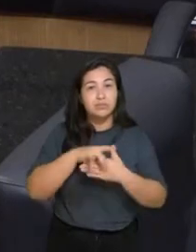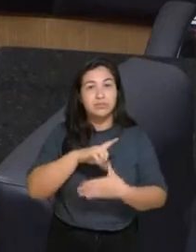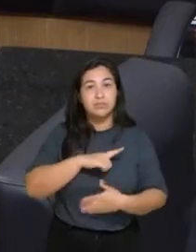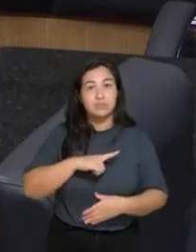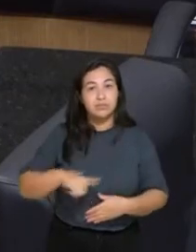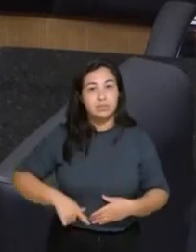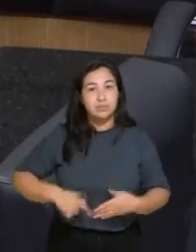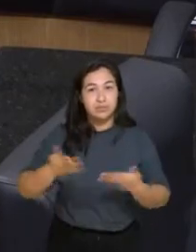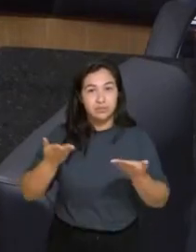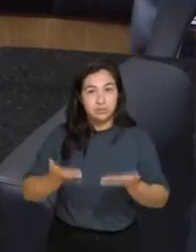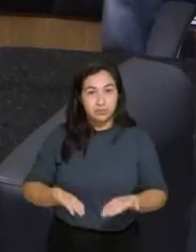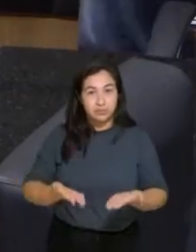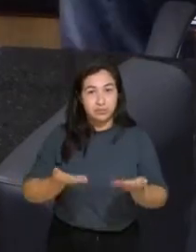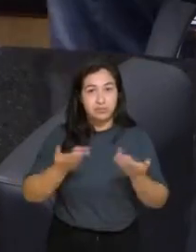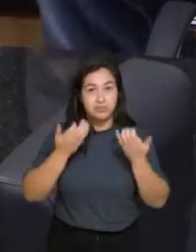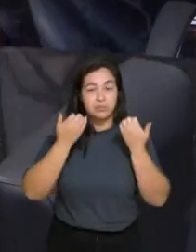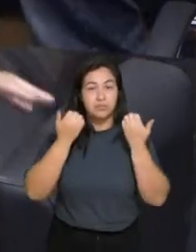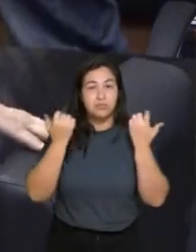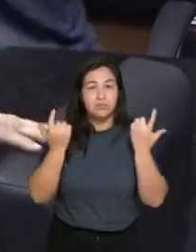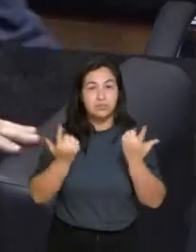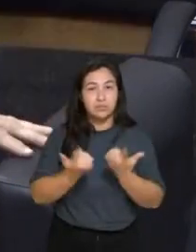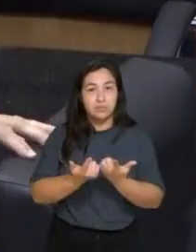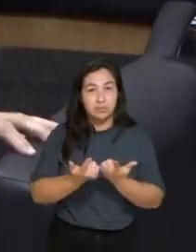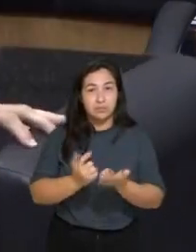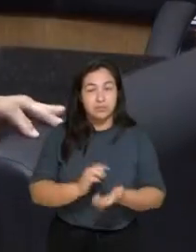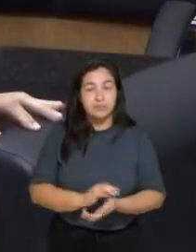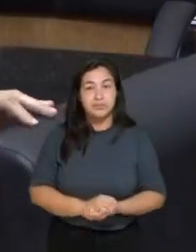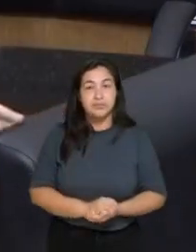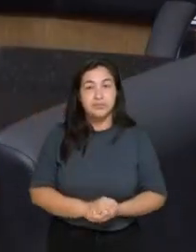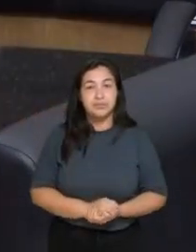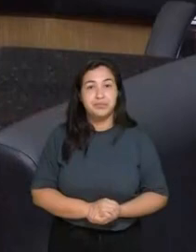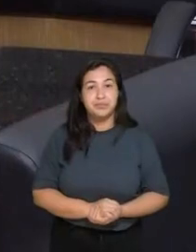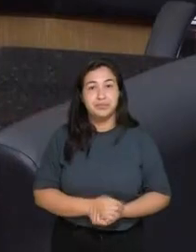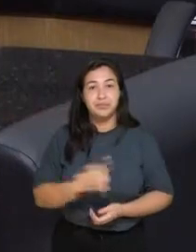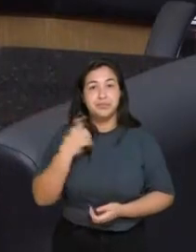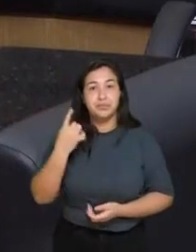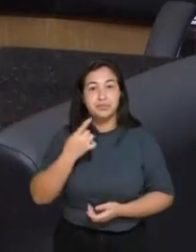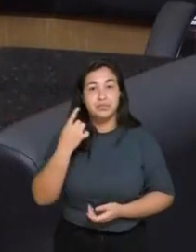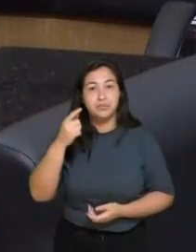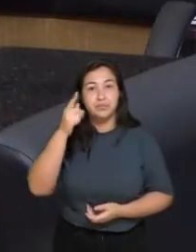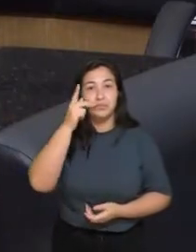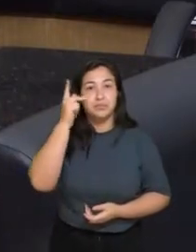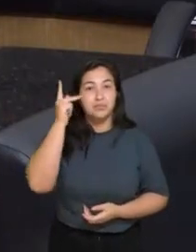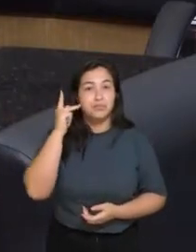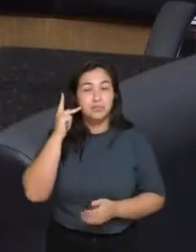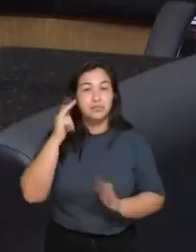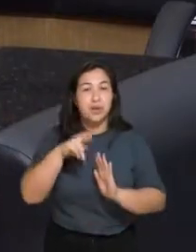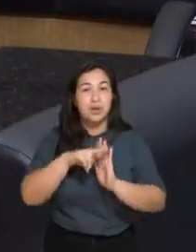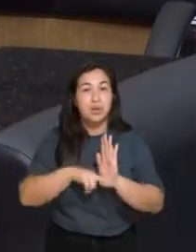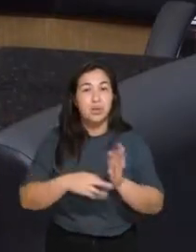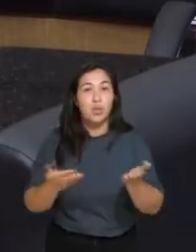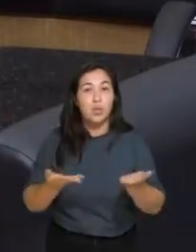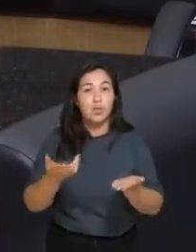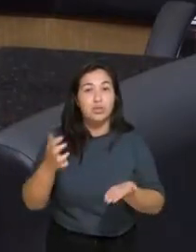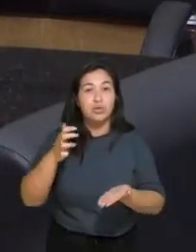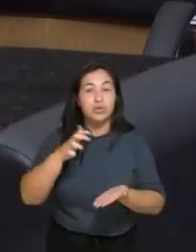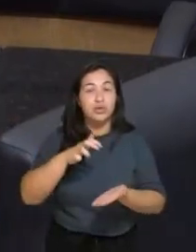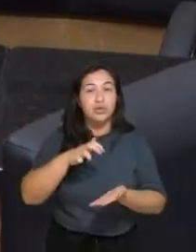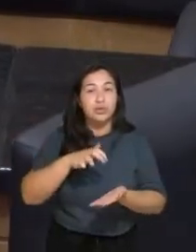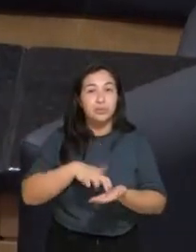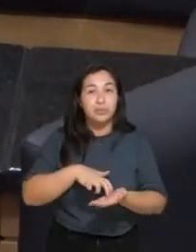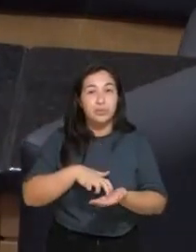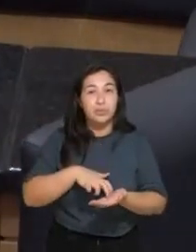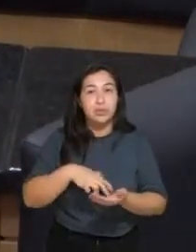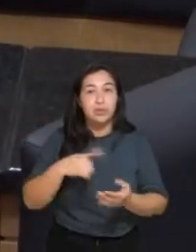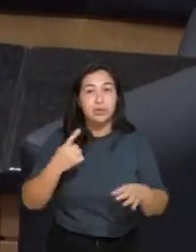Casa, ao secretário da Casa Civil, ao deputado Pepe Colasso, que relatou hoje pela manhã na Comissão de Constituição e Justiça